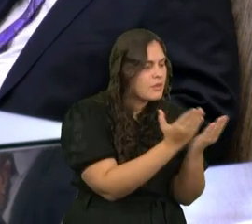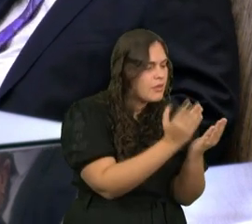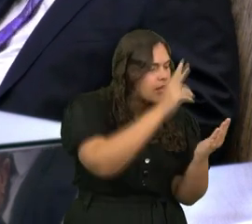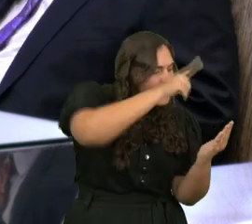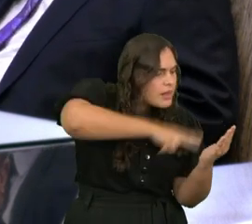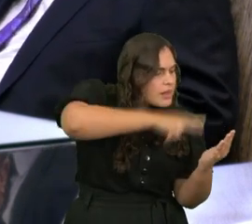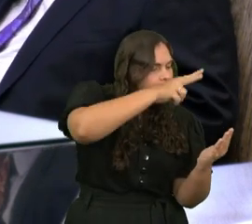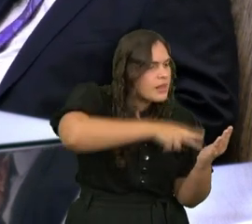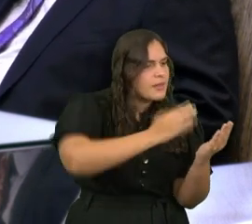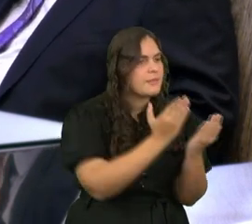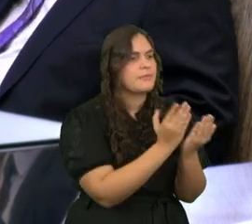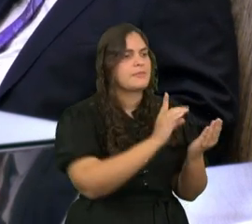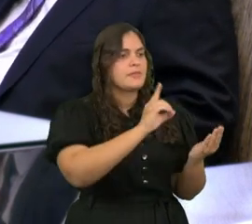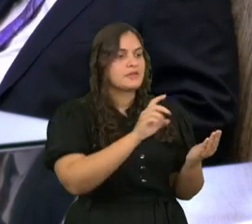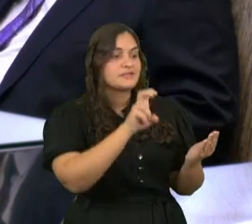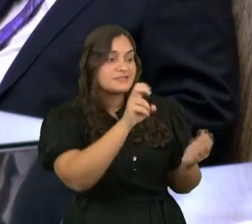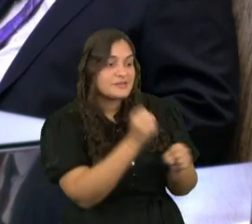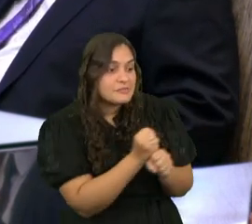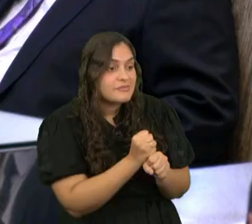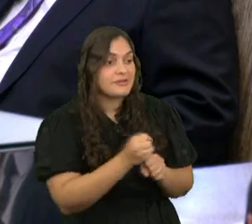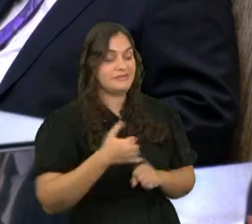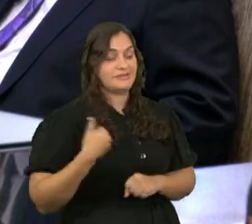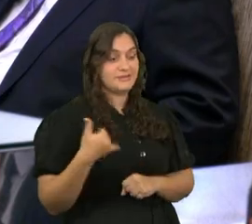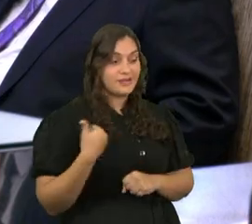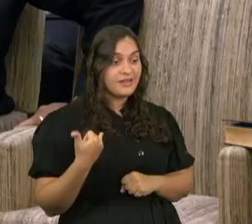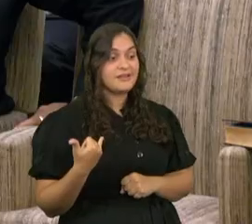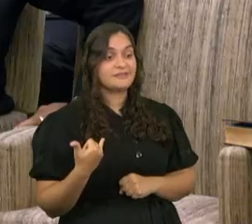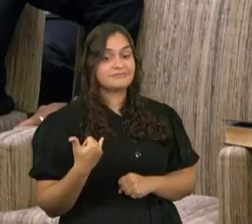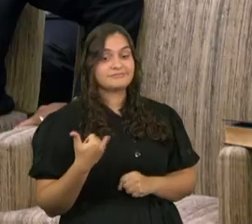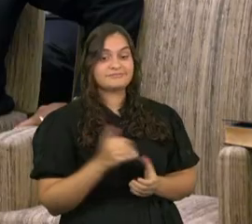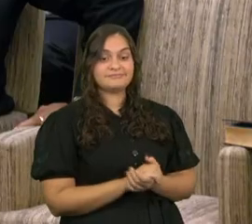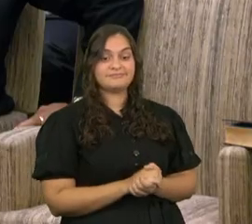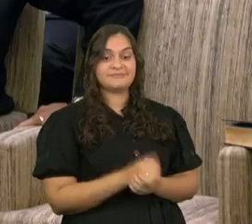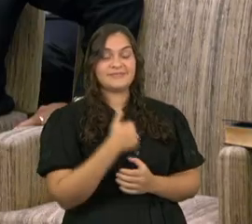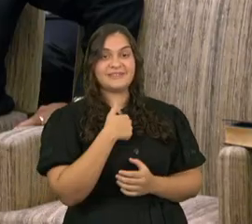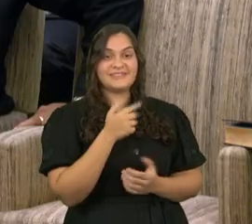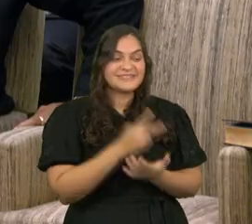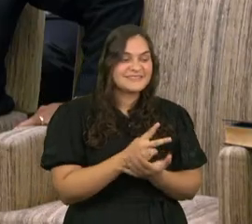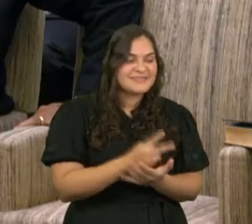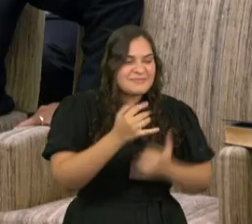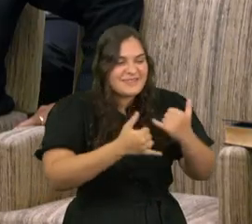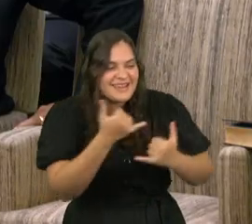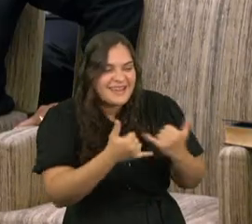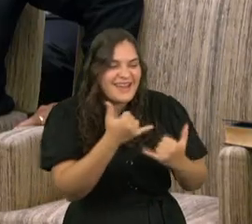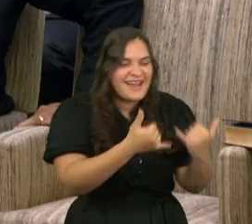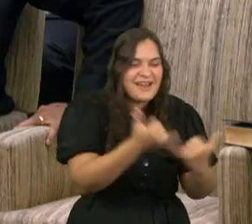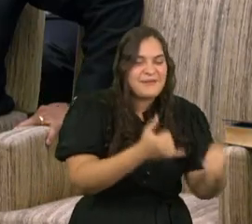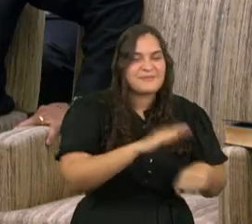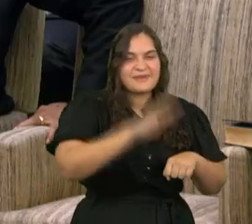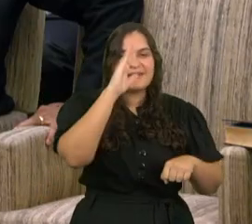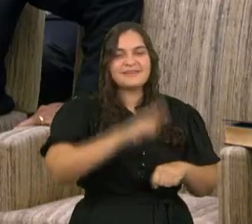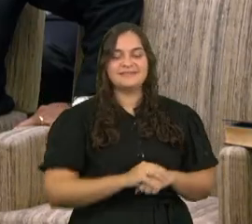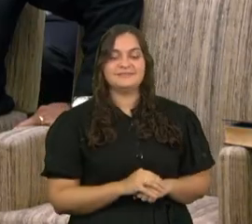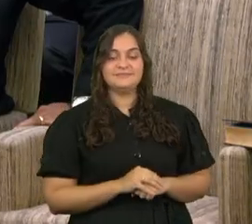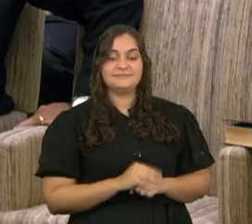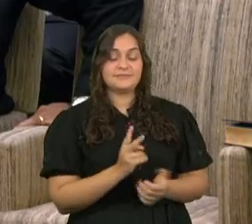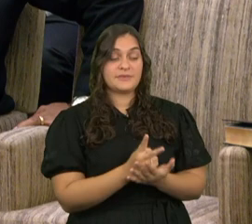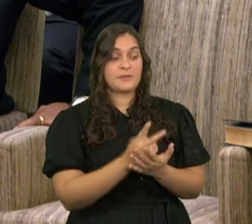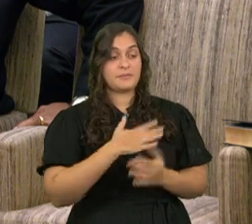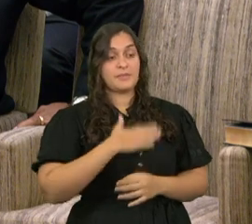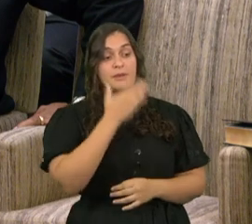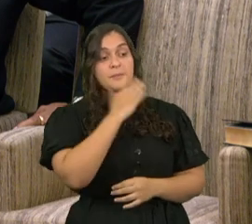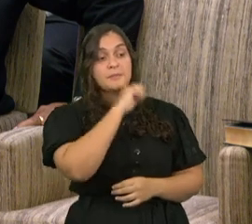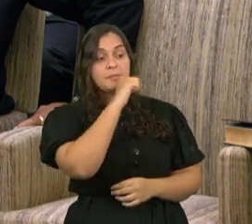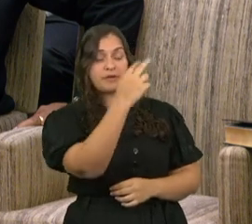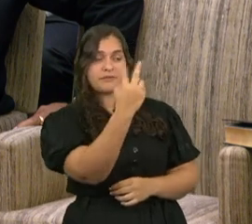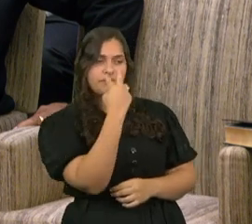Bíblia. E eu sempre fui mais levadinho para as brincadeiras, né? E meu pai, quando nos via brincando e